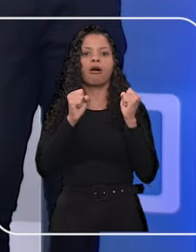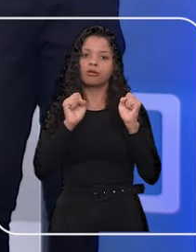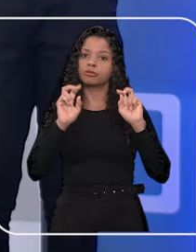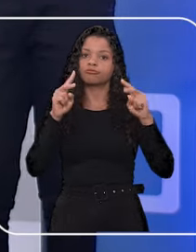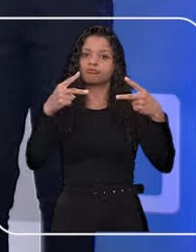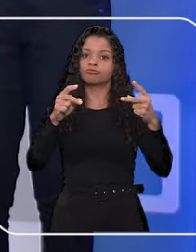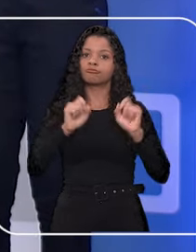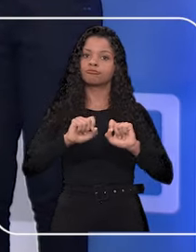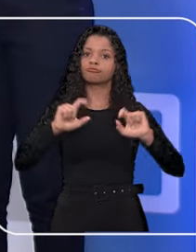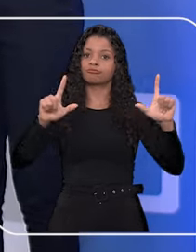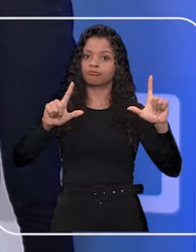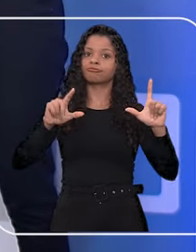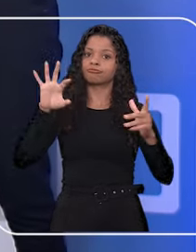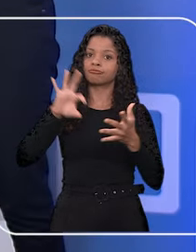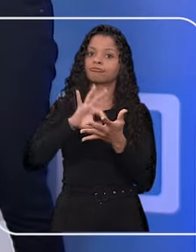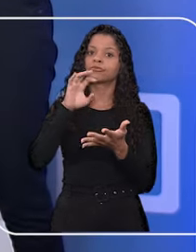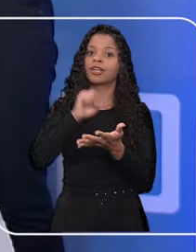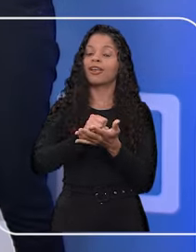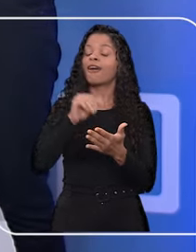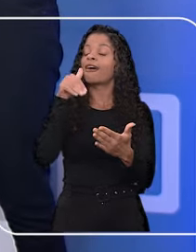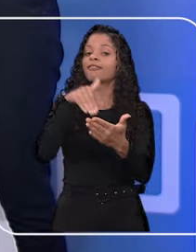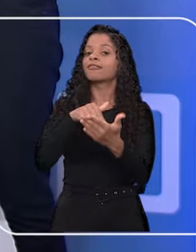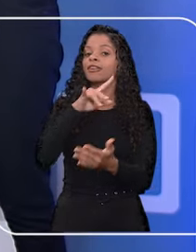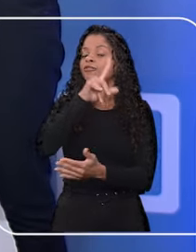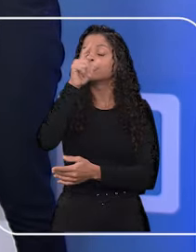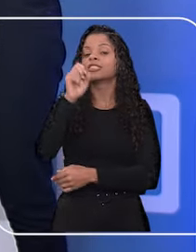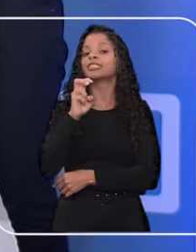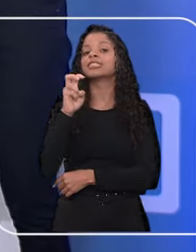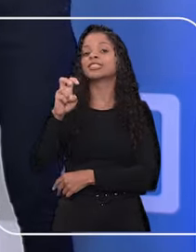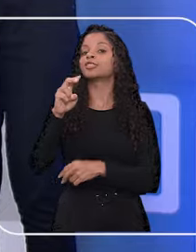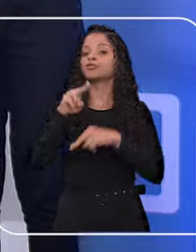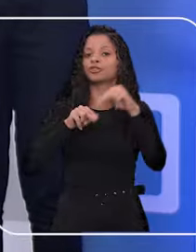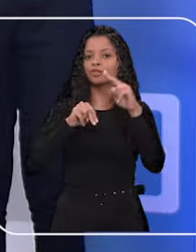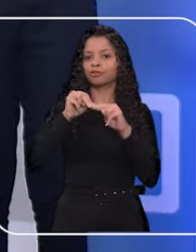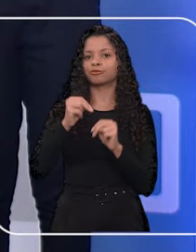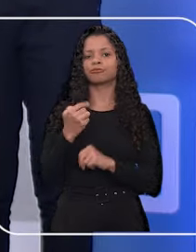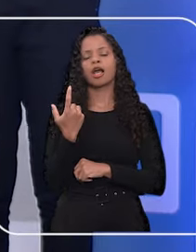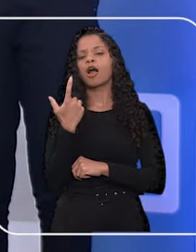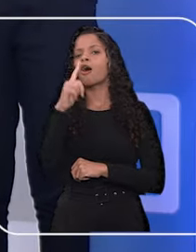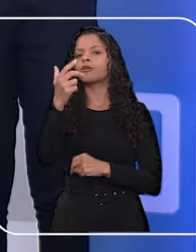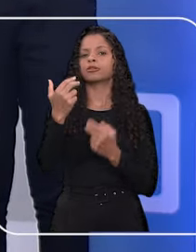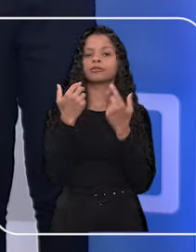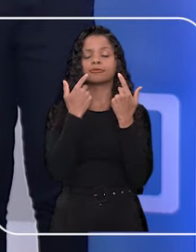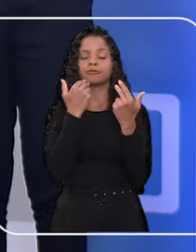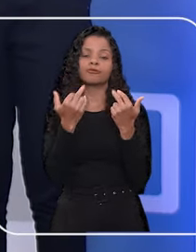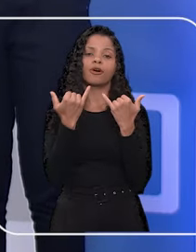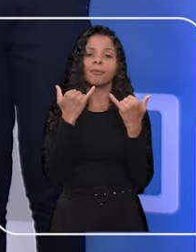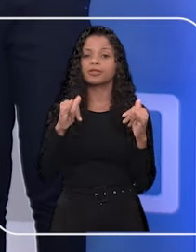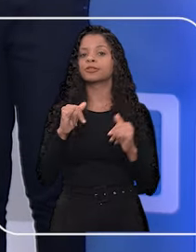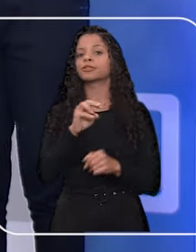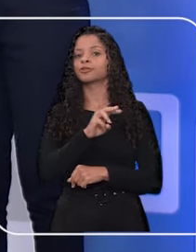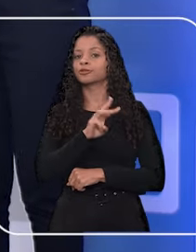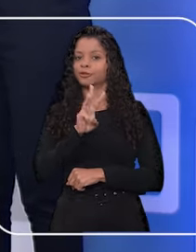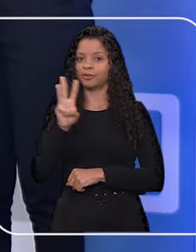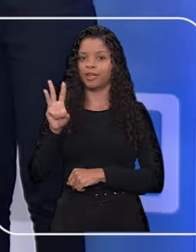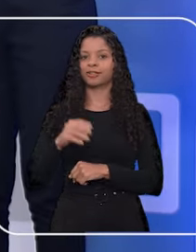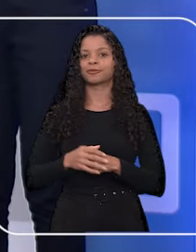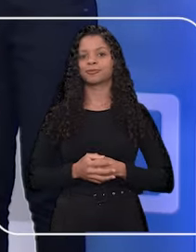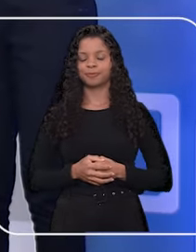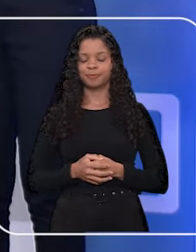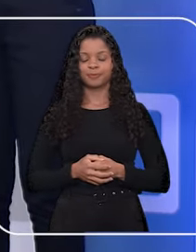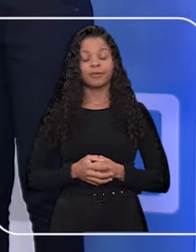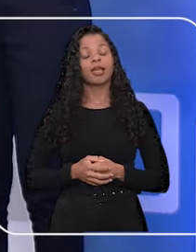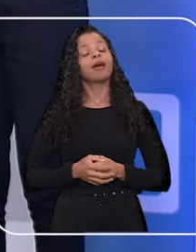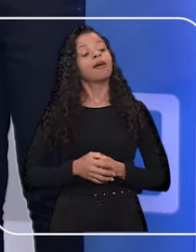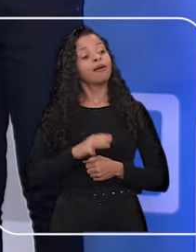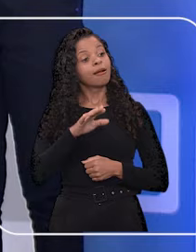internet mas anota na agenda porque é só até dia 5 de junho outras informações no site do STJ e olha Rita